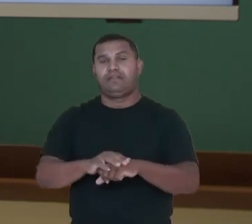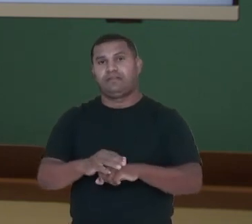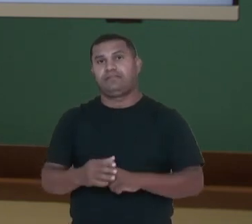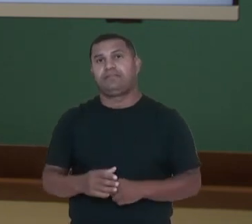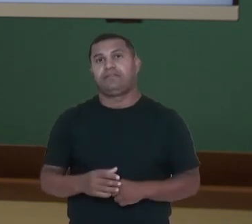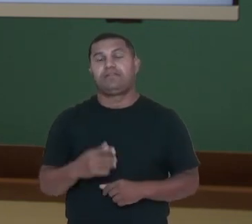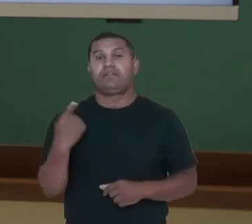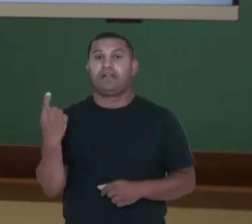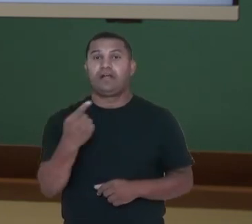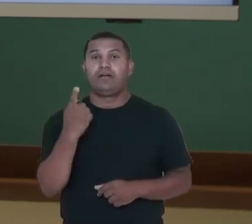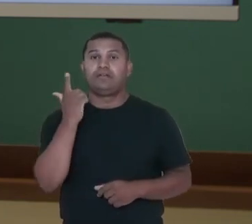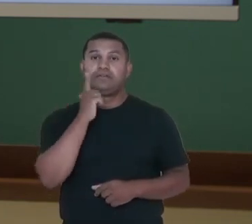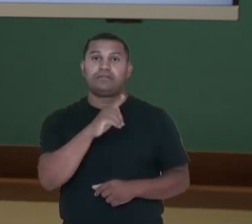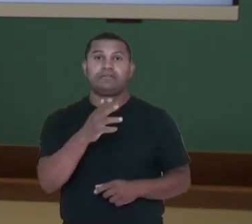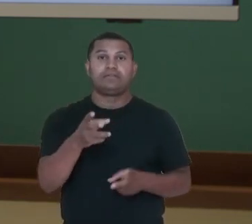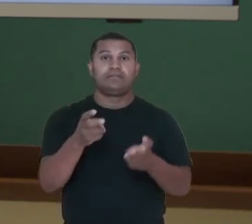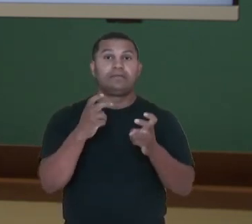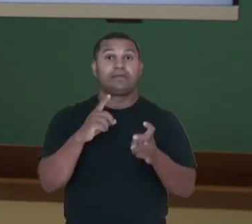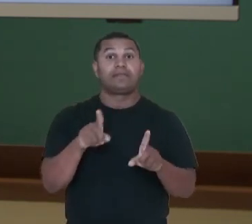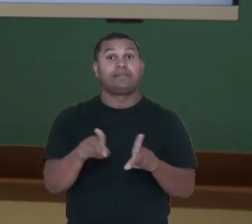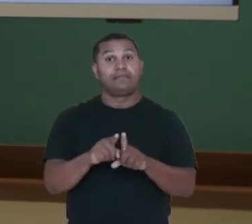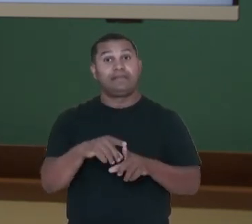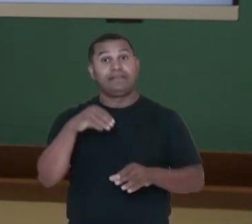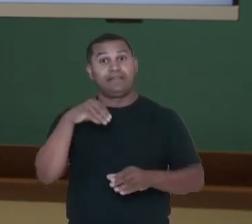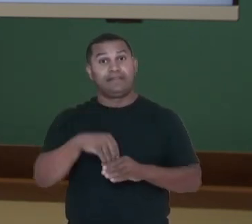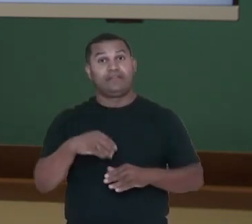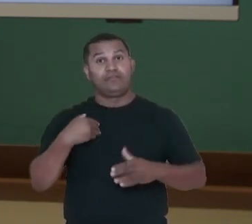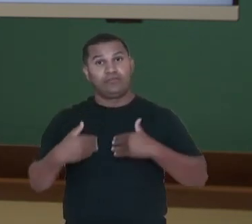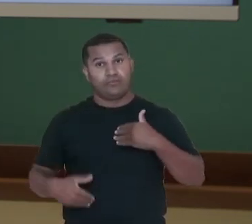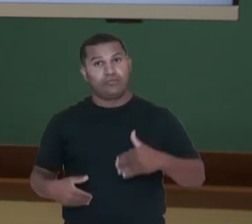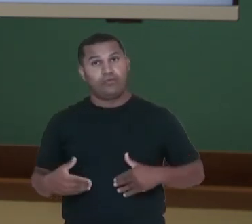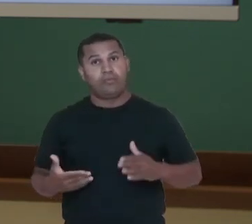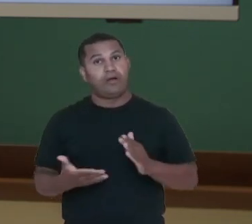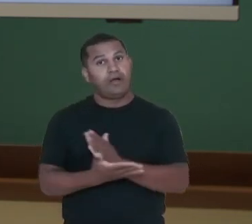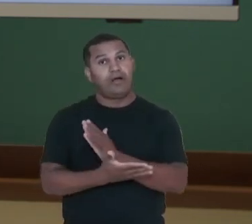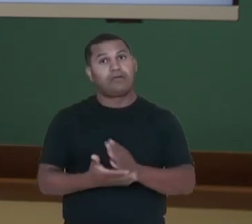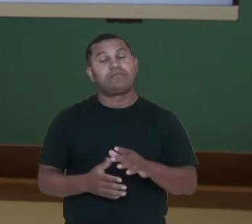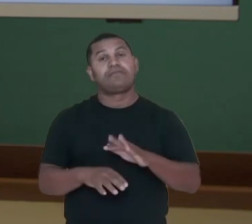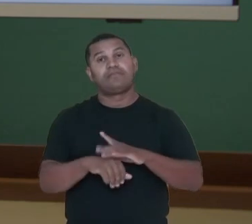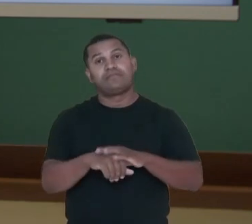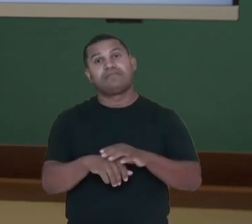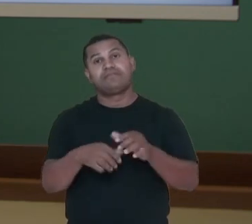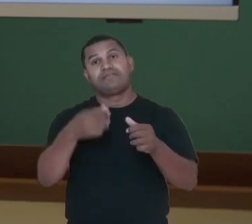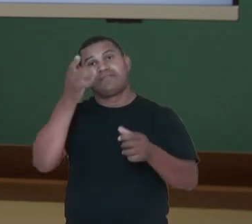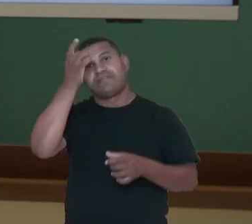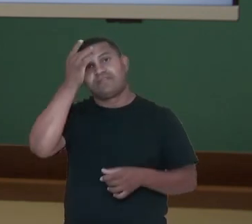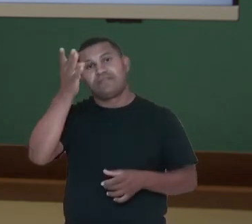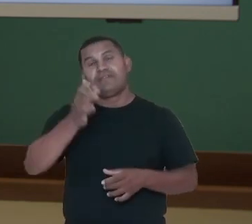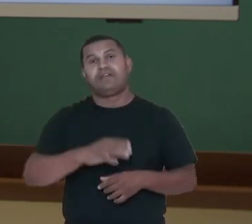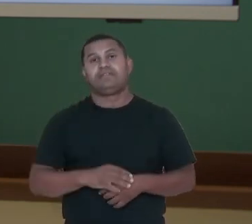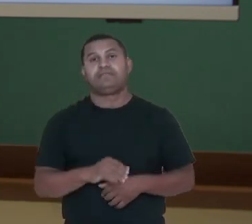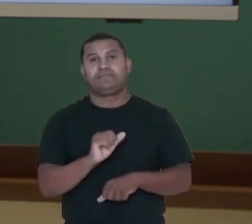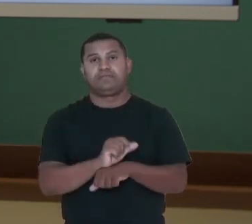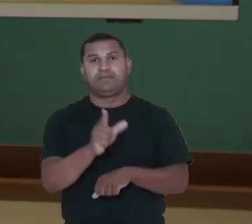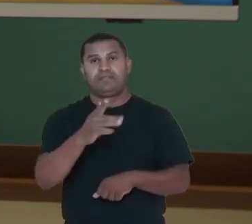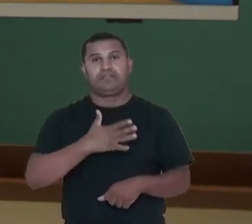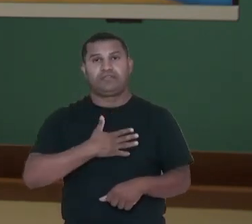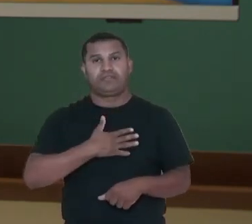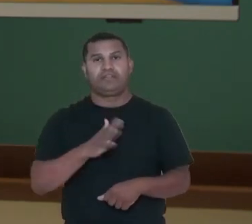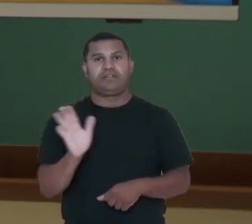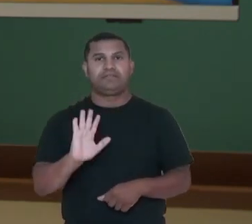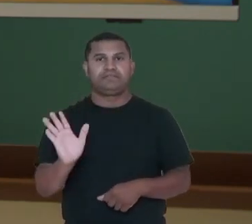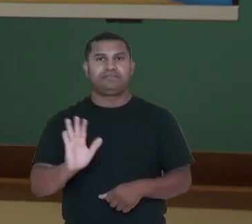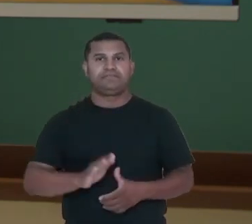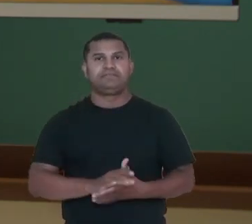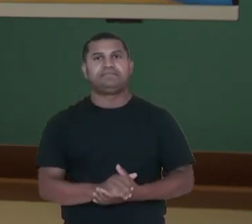além da disposição genética para determinada doença ou gravidade da doença. Espero que vocês tenham gostado. Até breve!